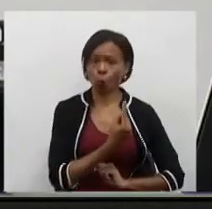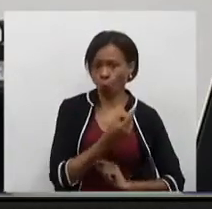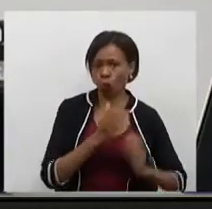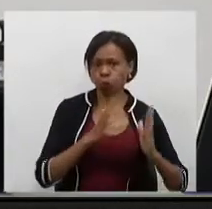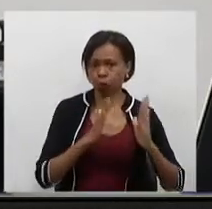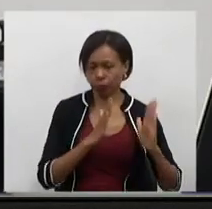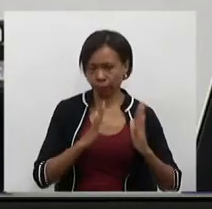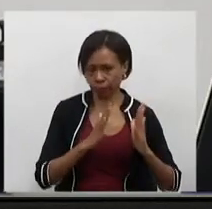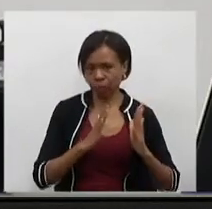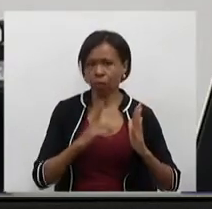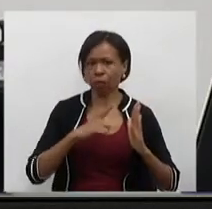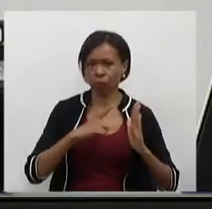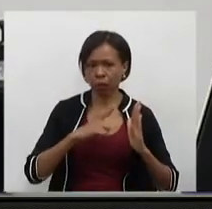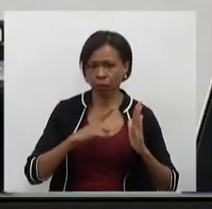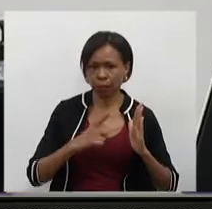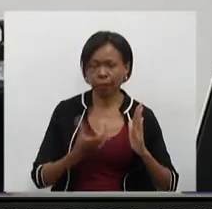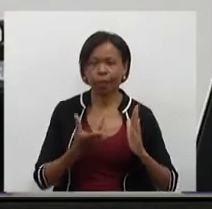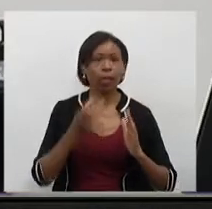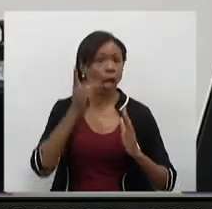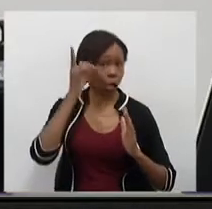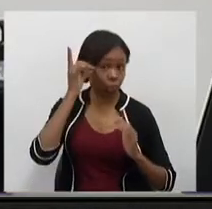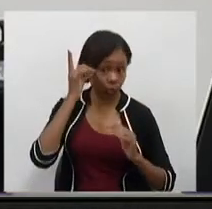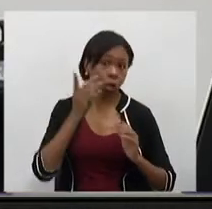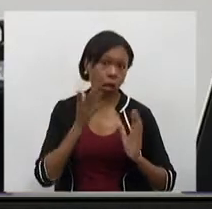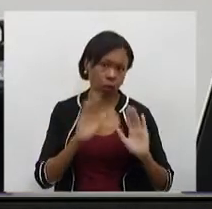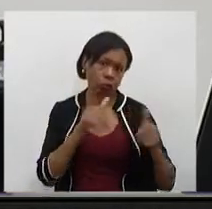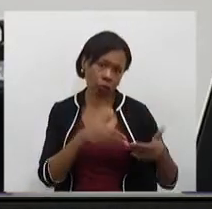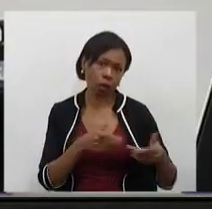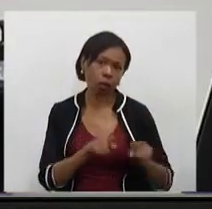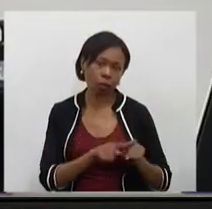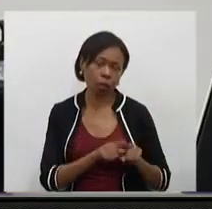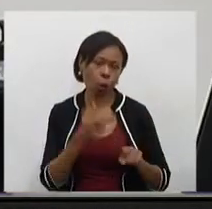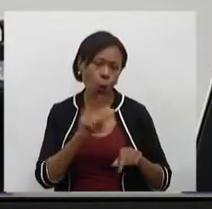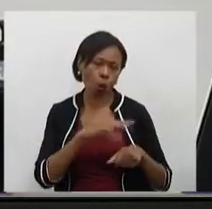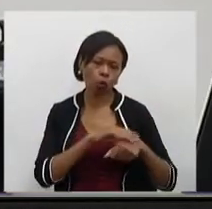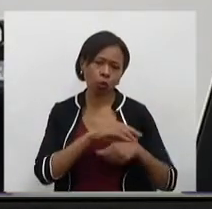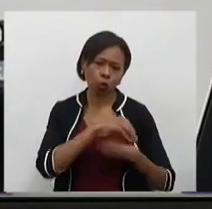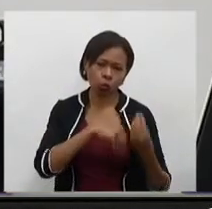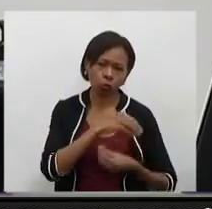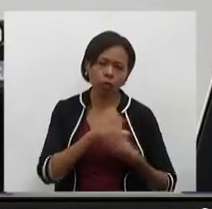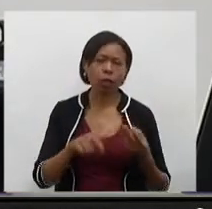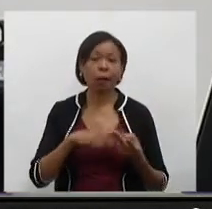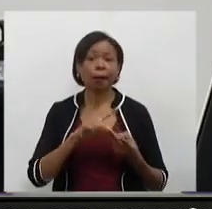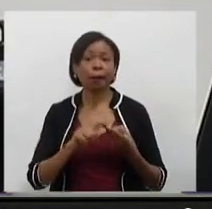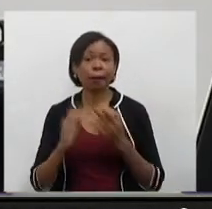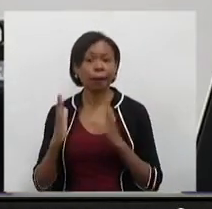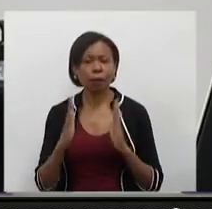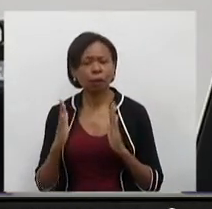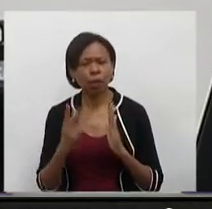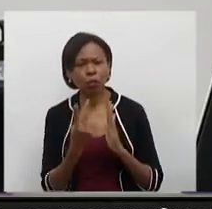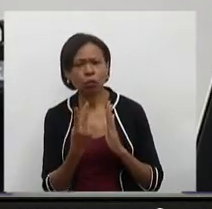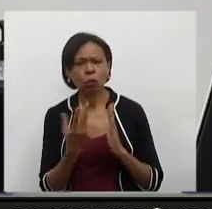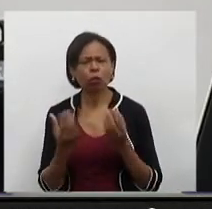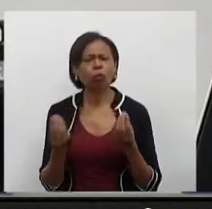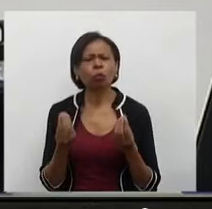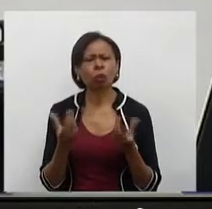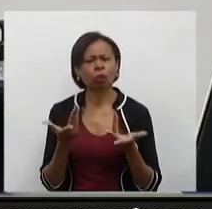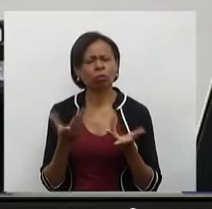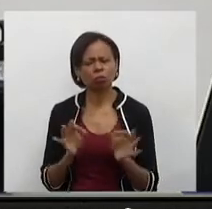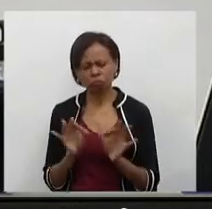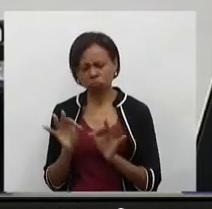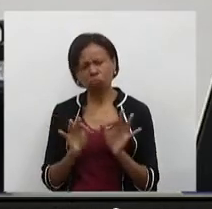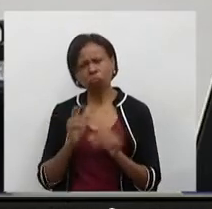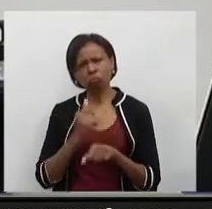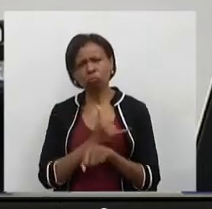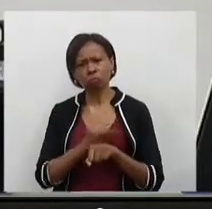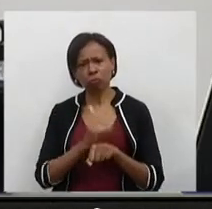inclusive contempla a síndrome de Down e várias outras comorbidades, tem a fase 2, como é que está esse planejamento? Chegou a